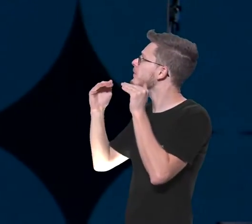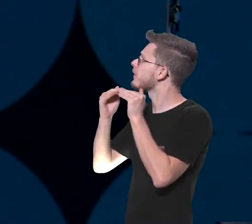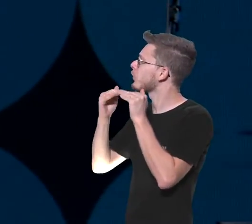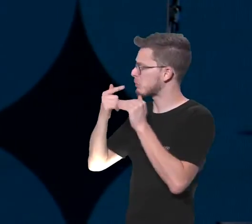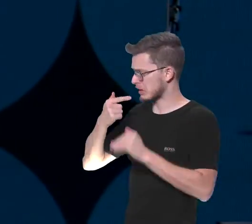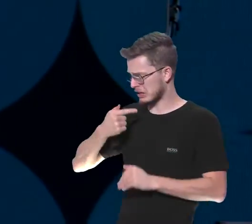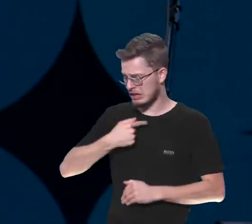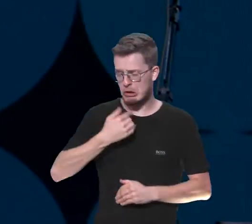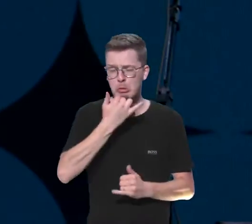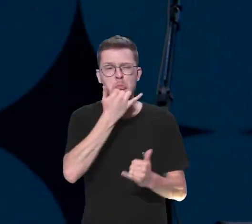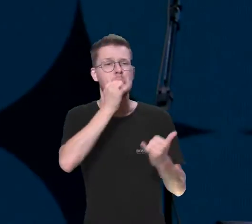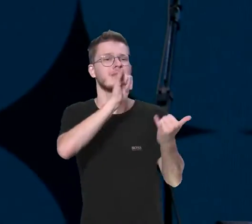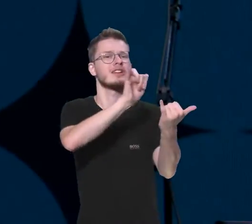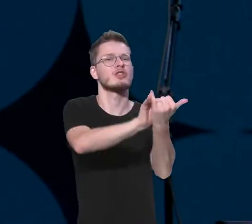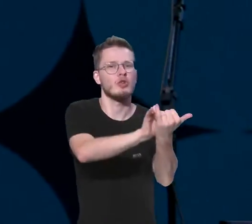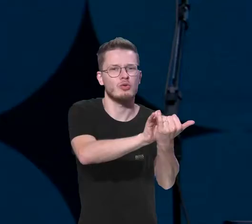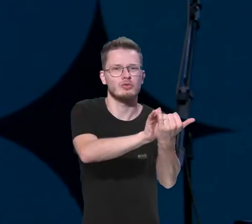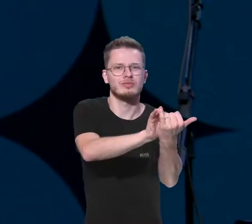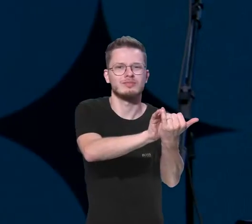perdoo.